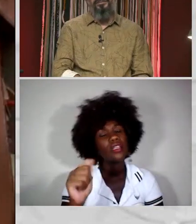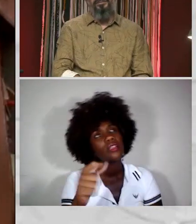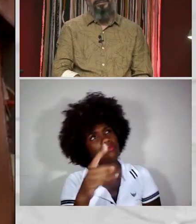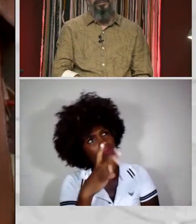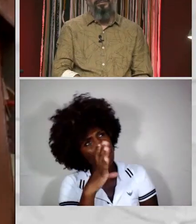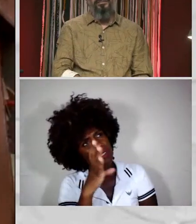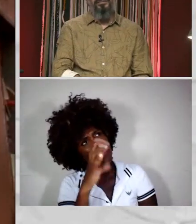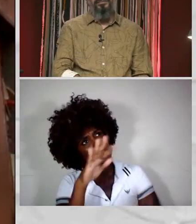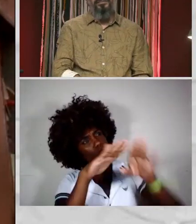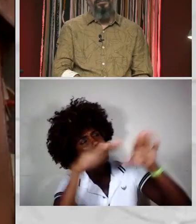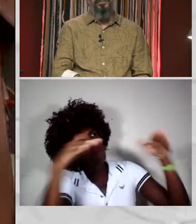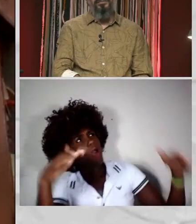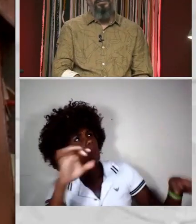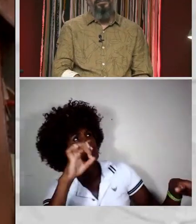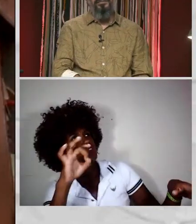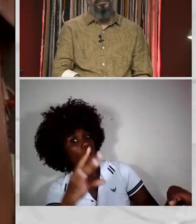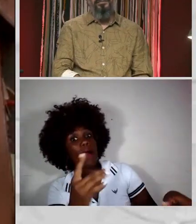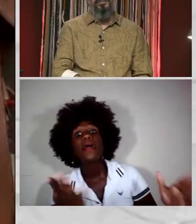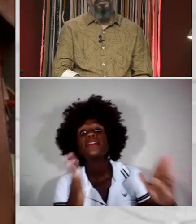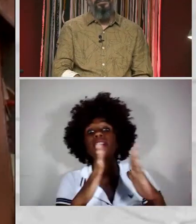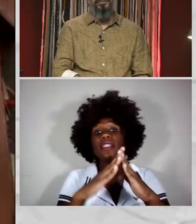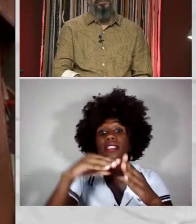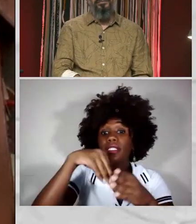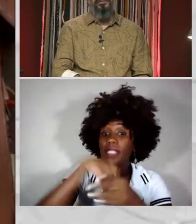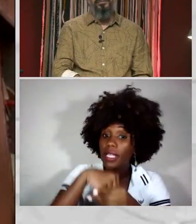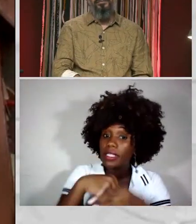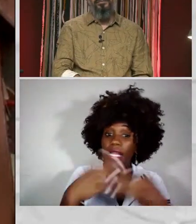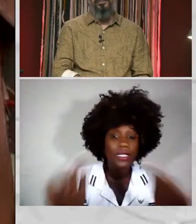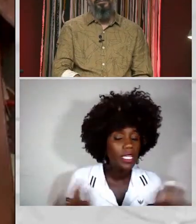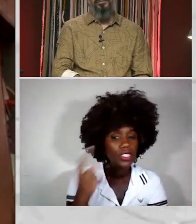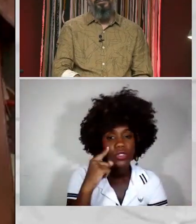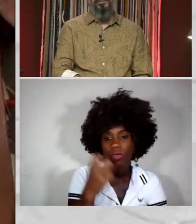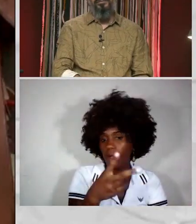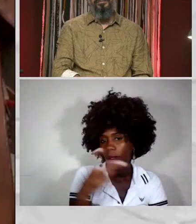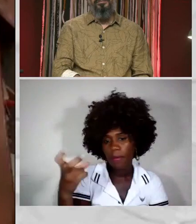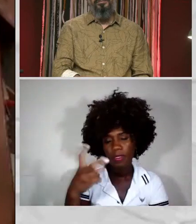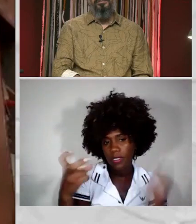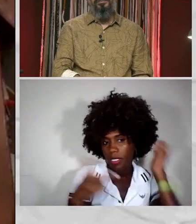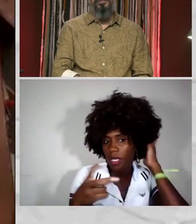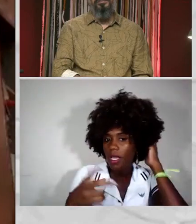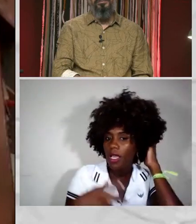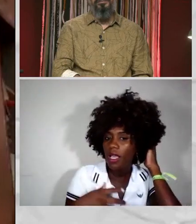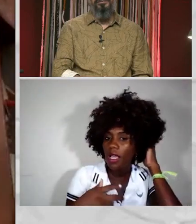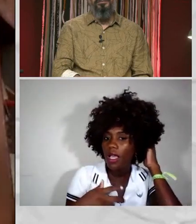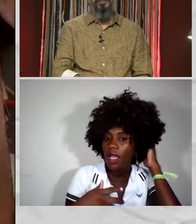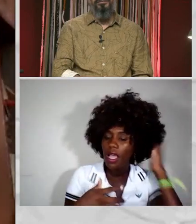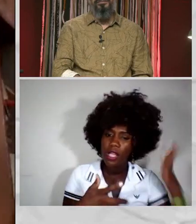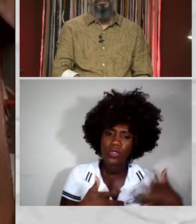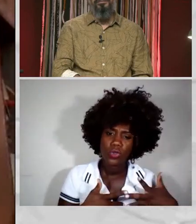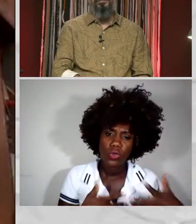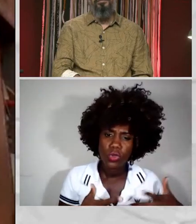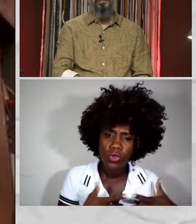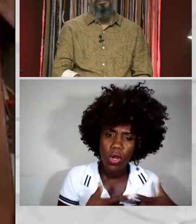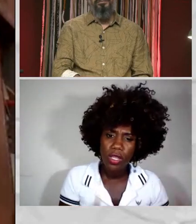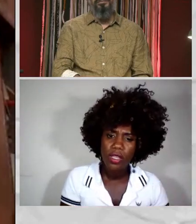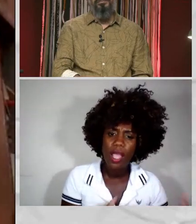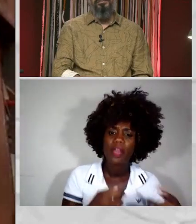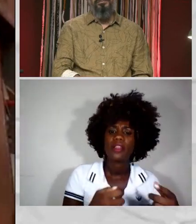gente não via a Teresa Cristina se mobilizando nessa corrente solidária de afeto e de